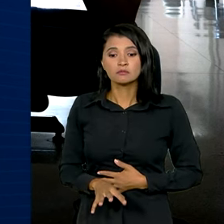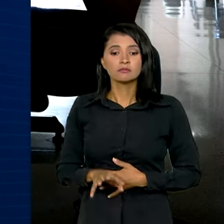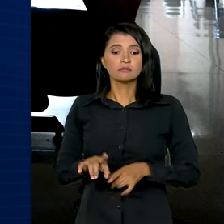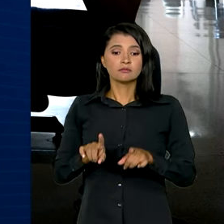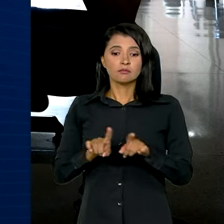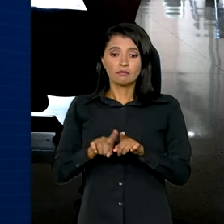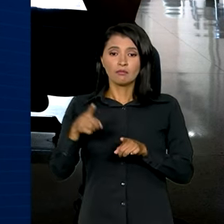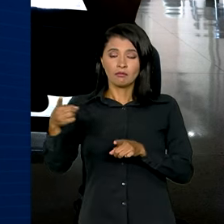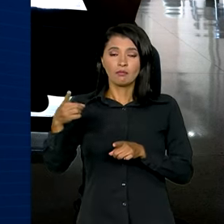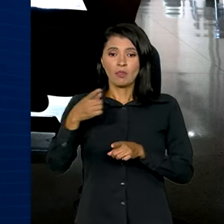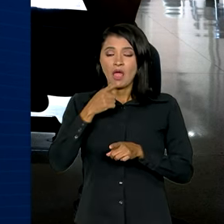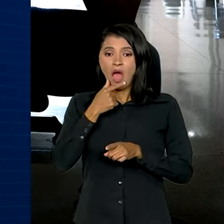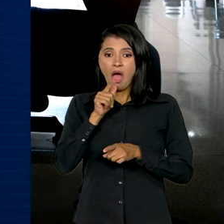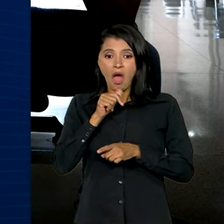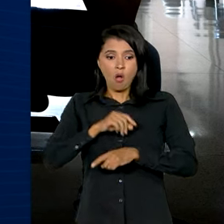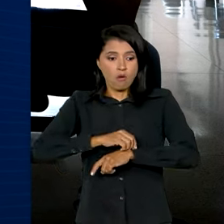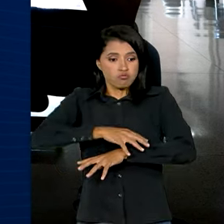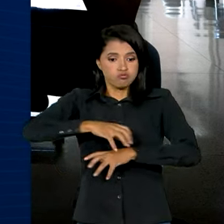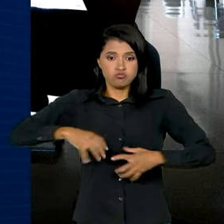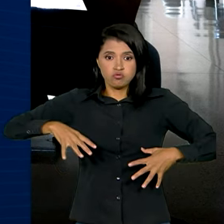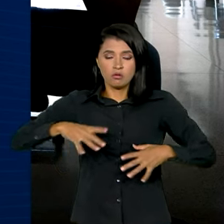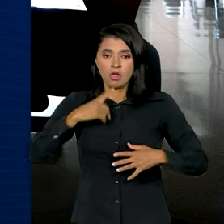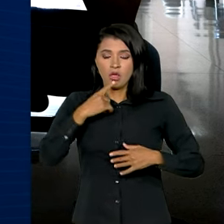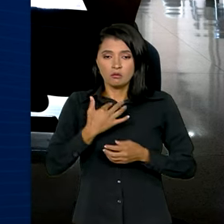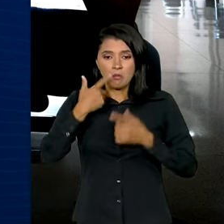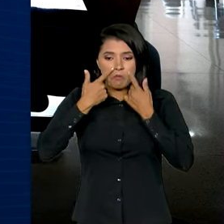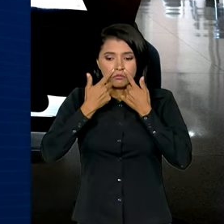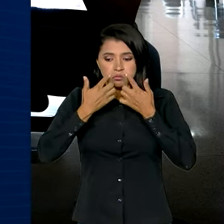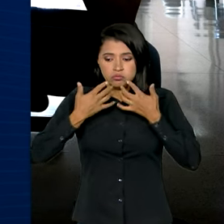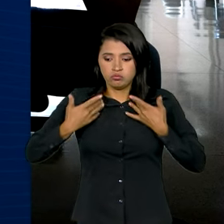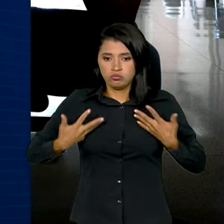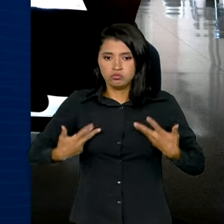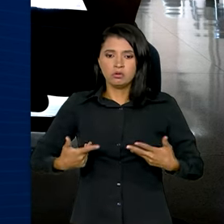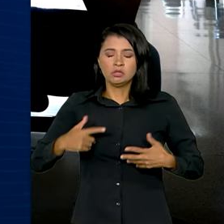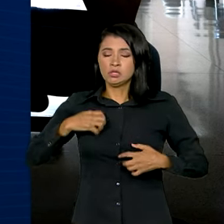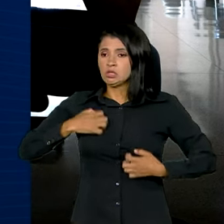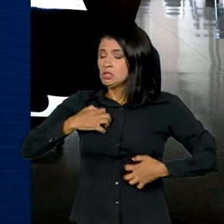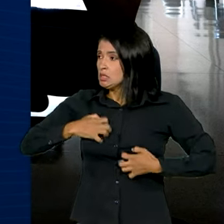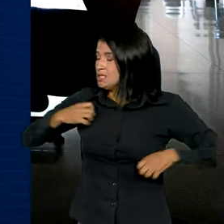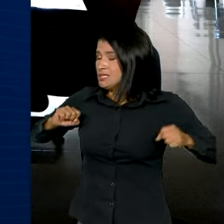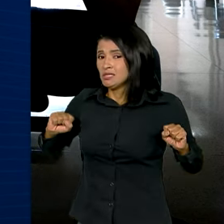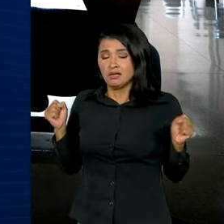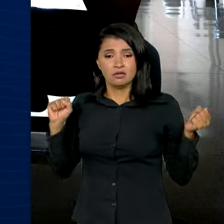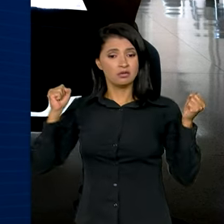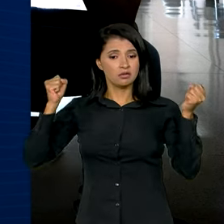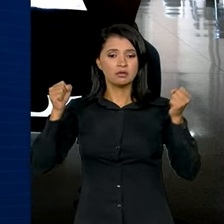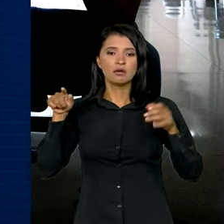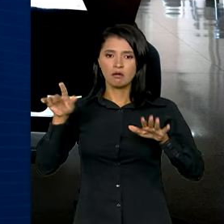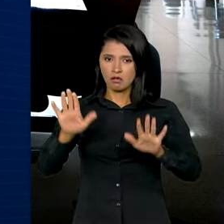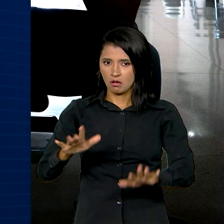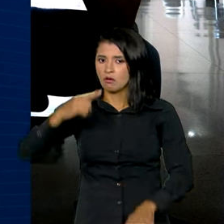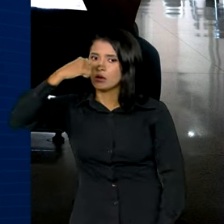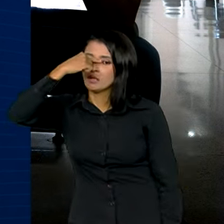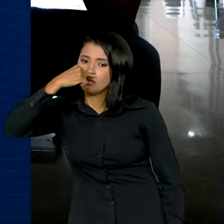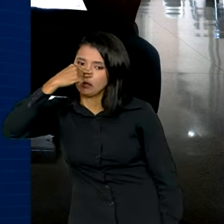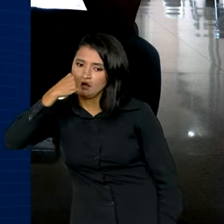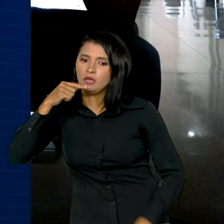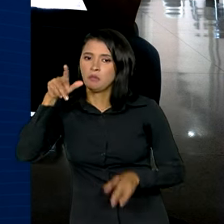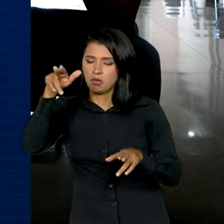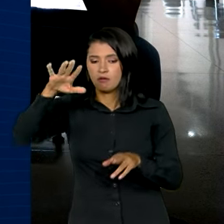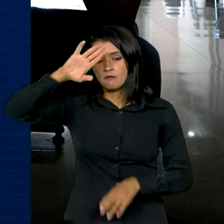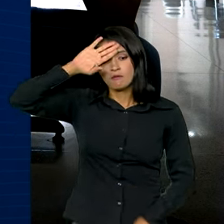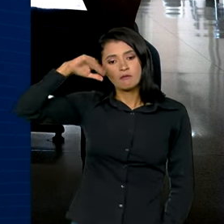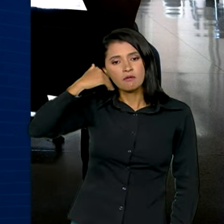acúmulo de líquidos sangramento de mucosa e irritabilidade já a gripe sintomas são como